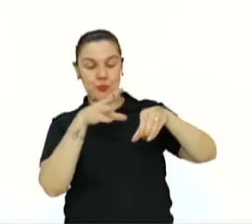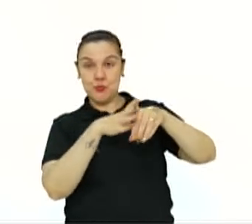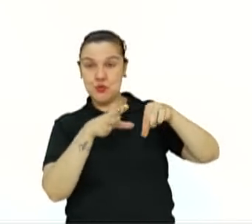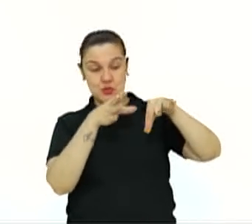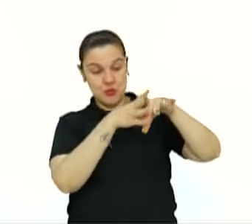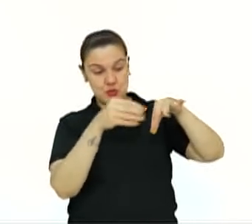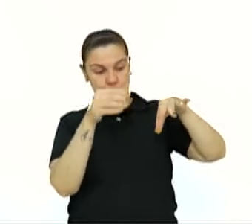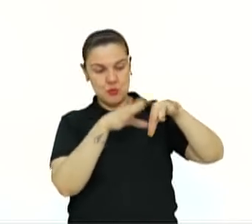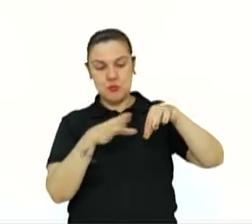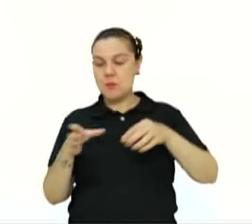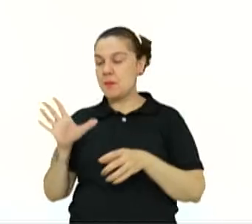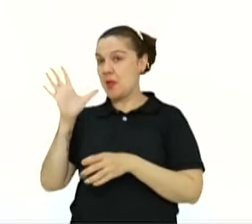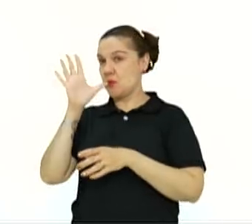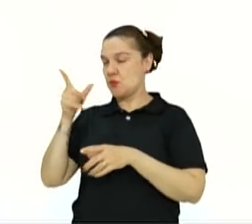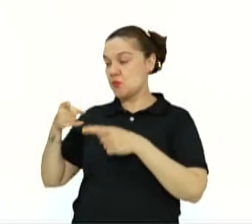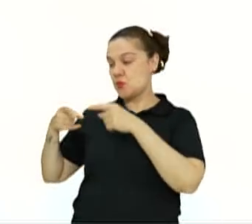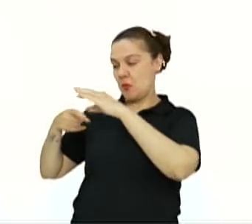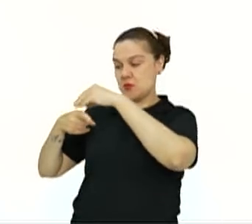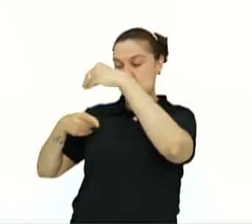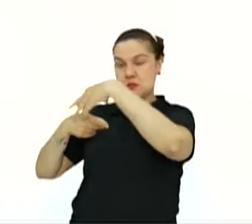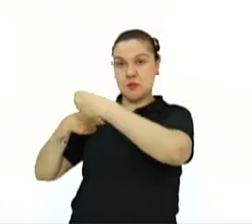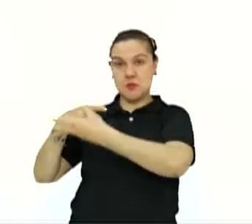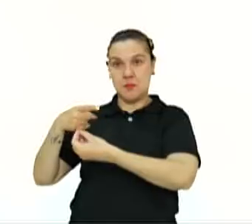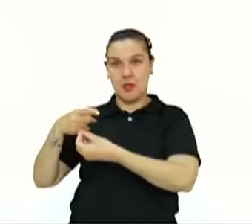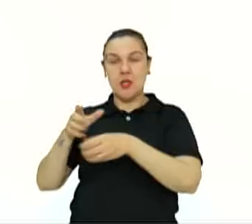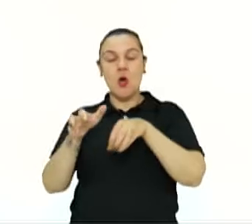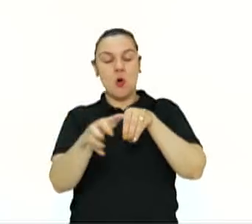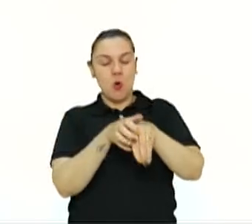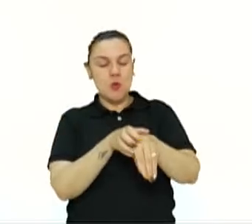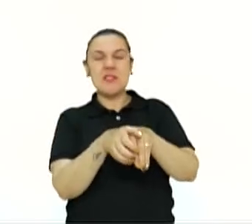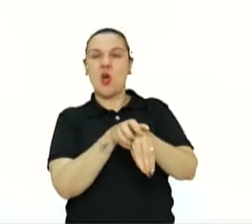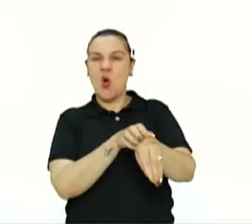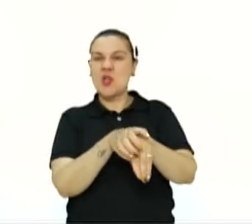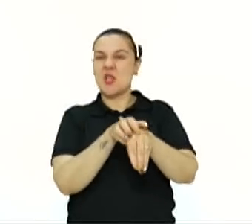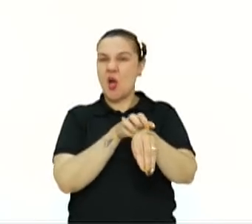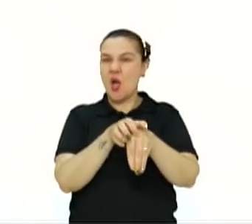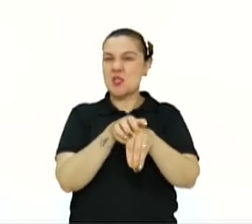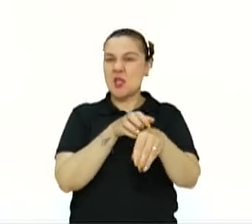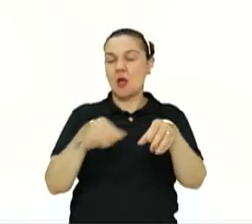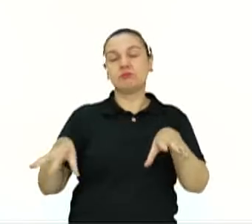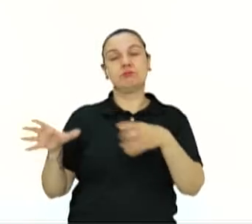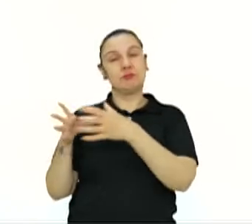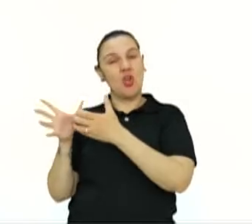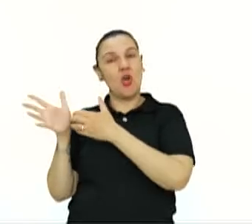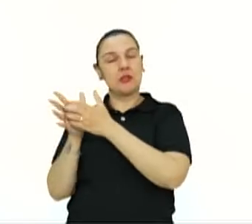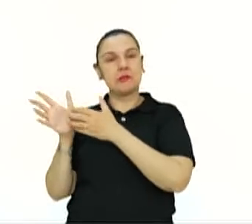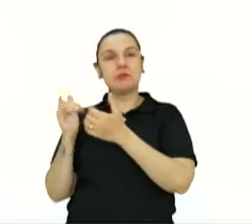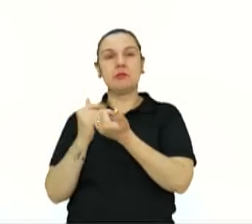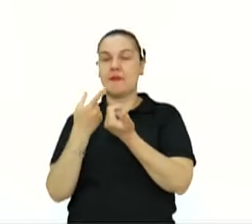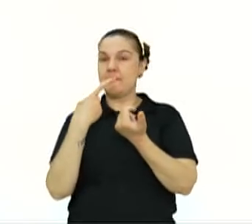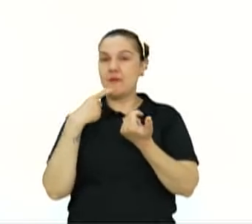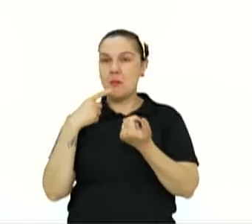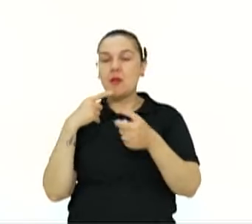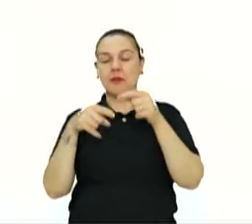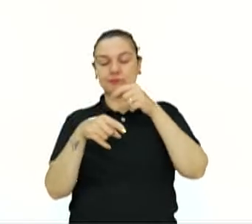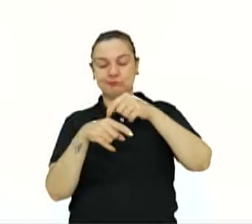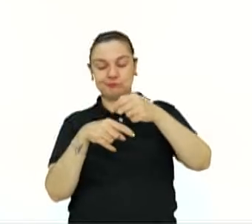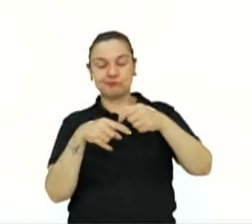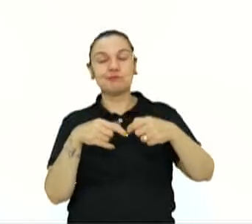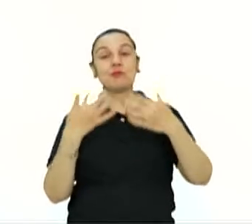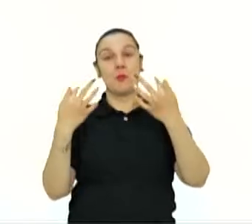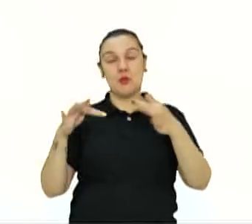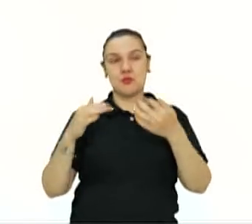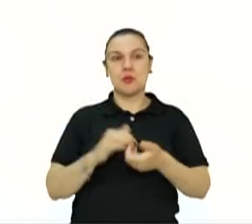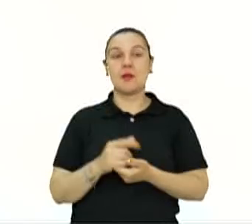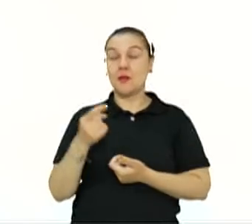vai provocar muita coceira e de tanto que essa pessoa vai coçar, vai causar irritação, pequenas feridas. Então,